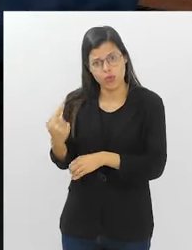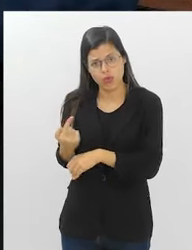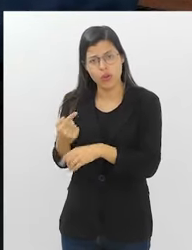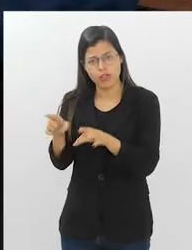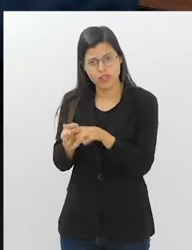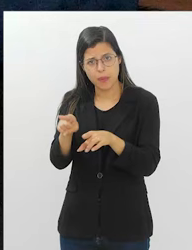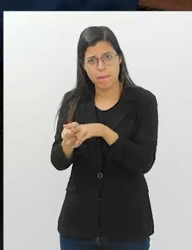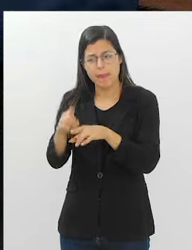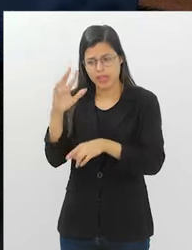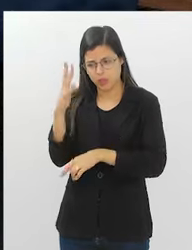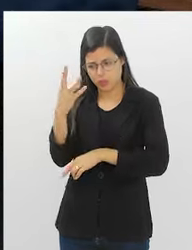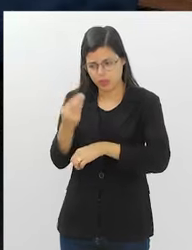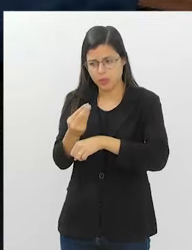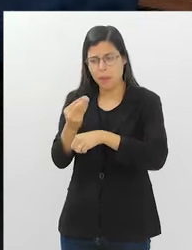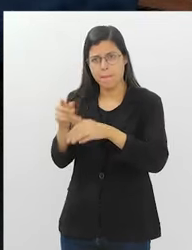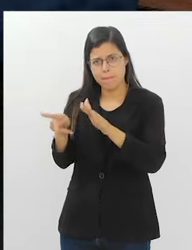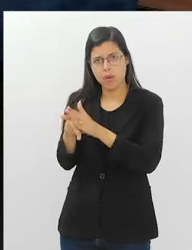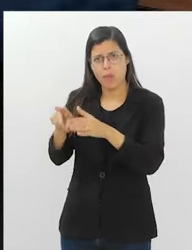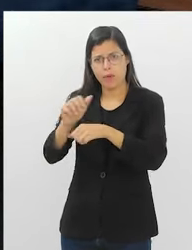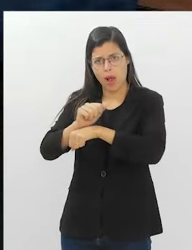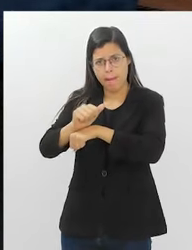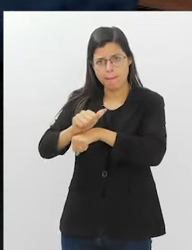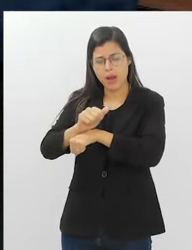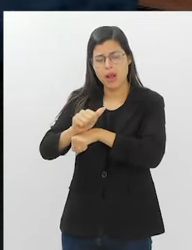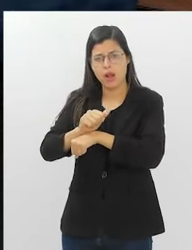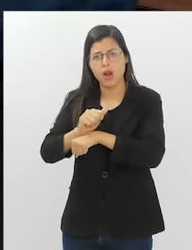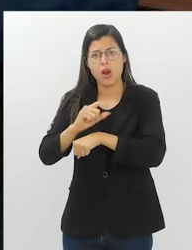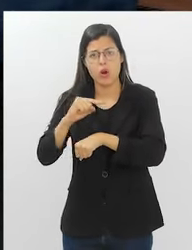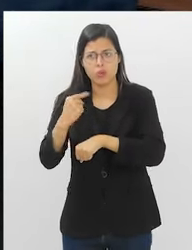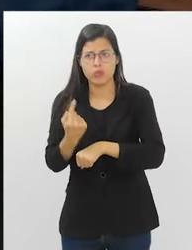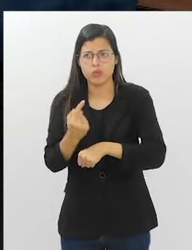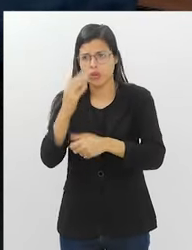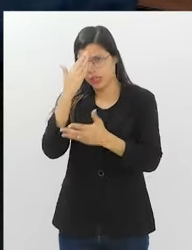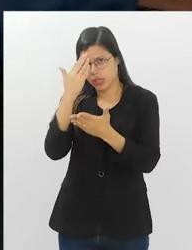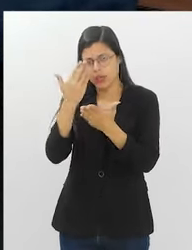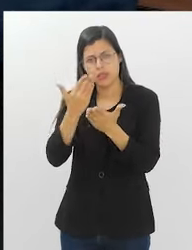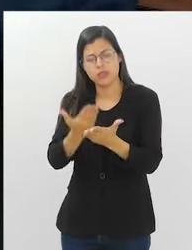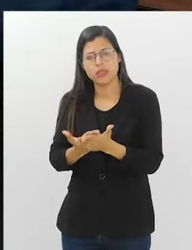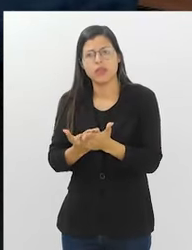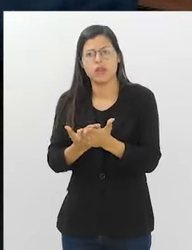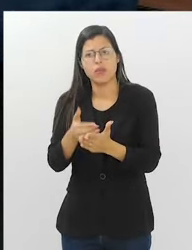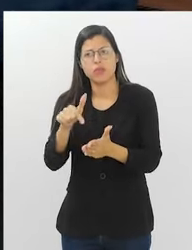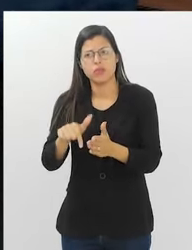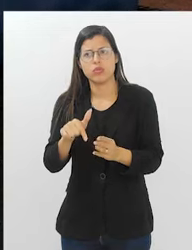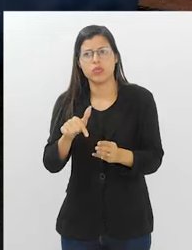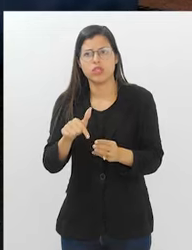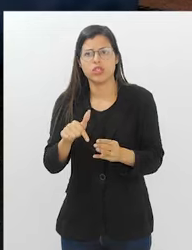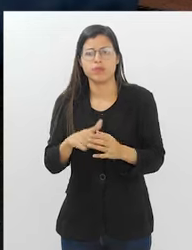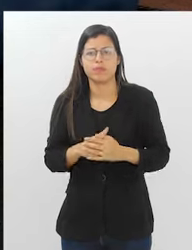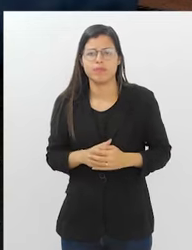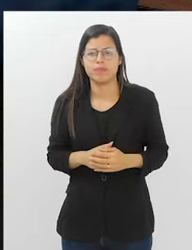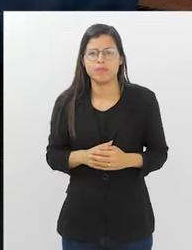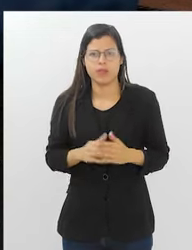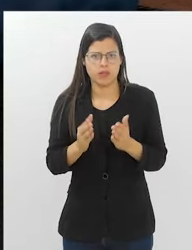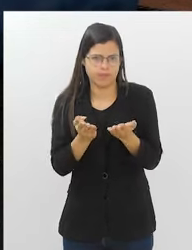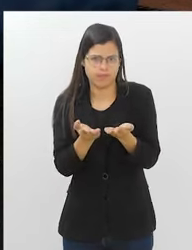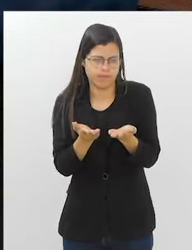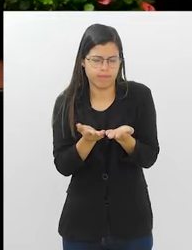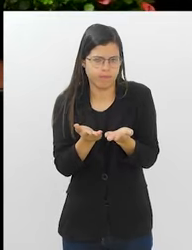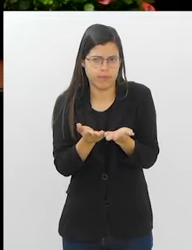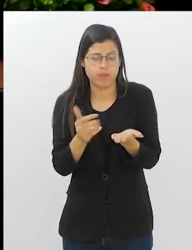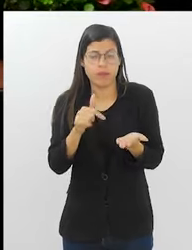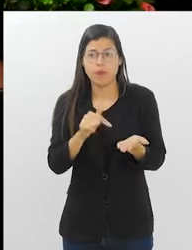abrâmica também, porque somos cristãos Sim. e acreditamos nesse processo, nesse conjunto de revelações. Só